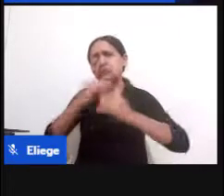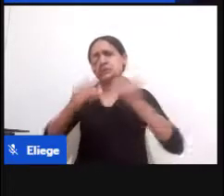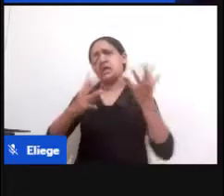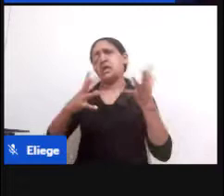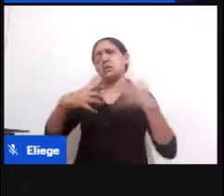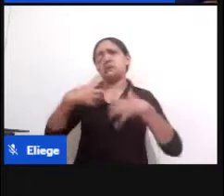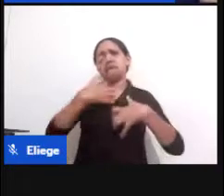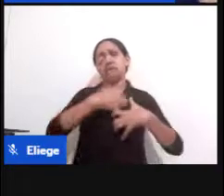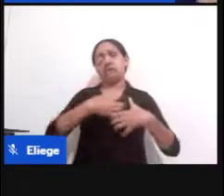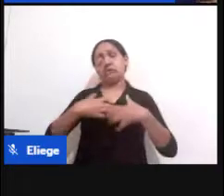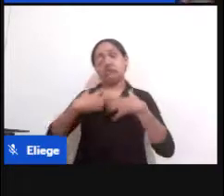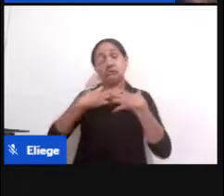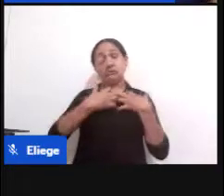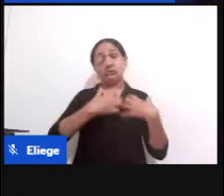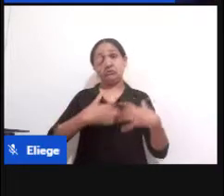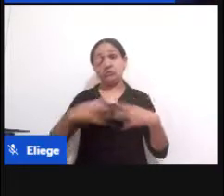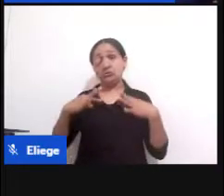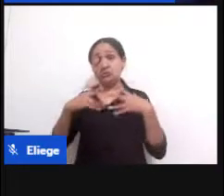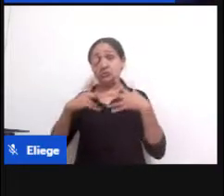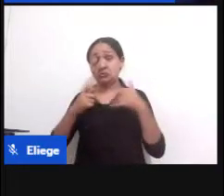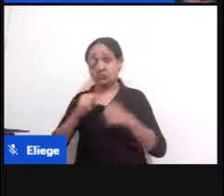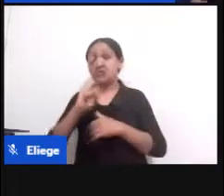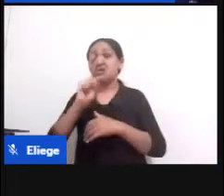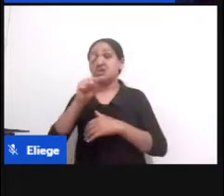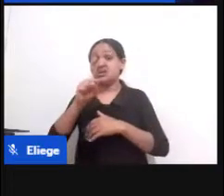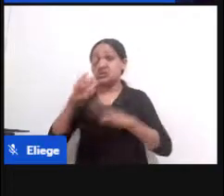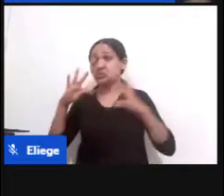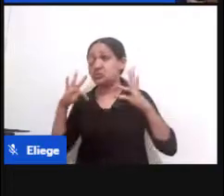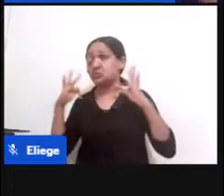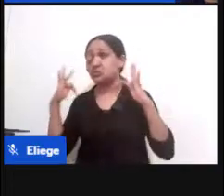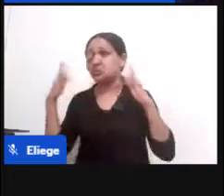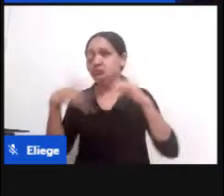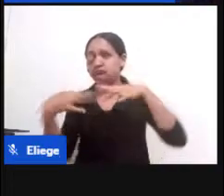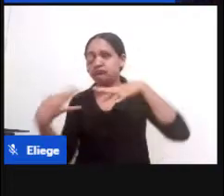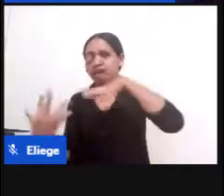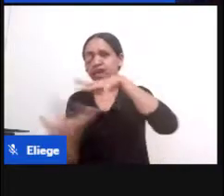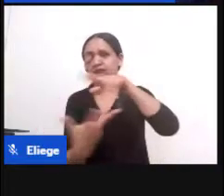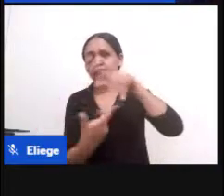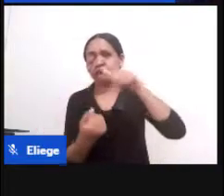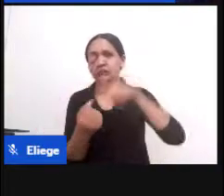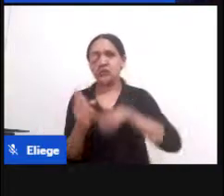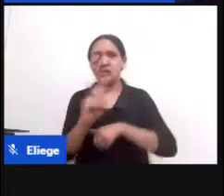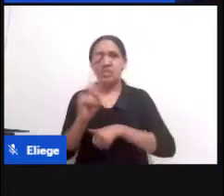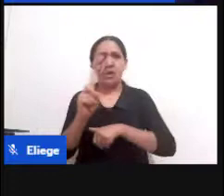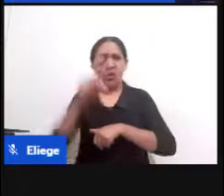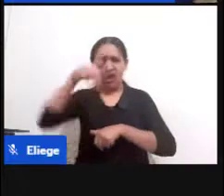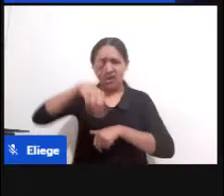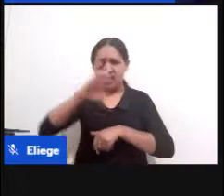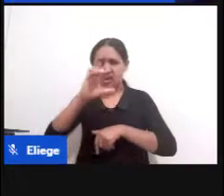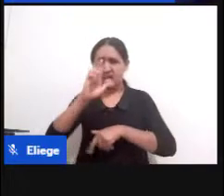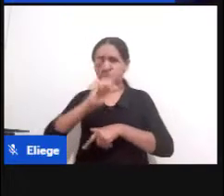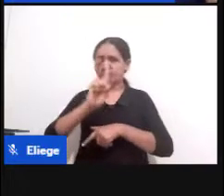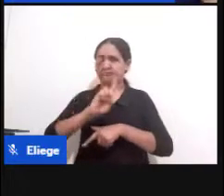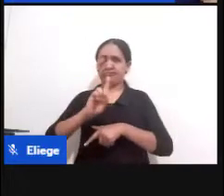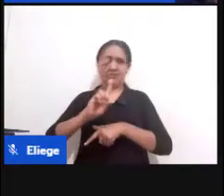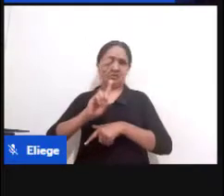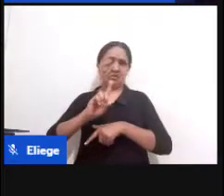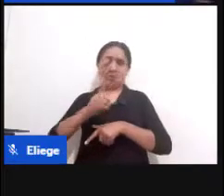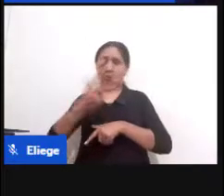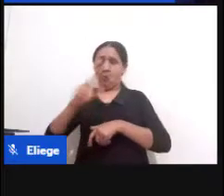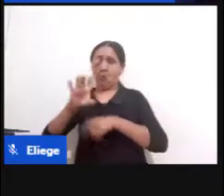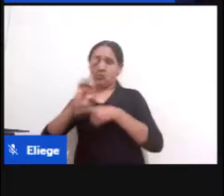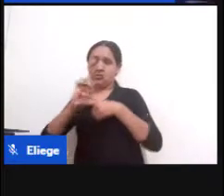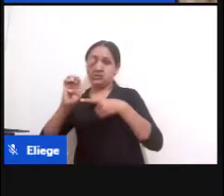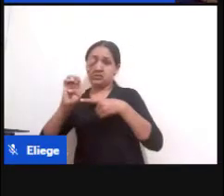a pandemia foi nacional, foi mundial. Não é nós aqui em Campo Grande ou outro estado, mas é